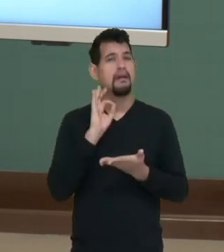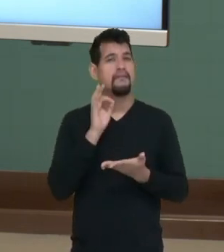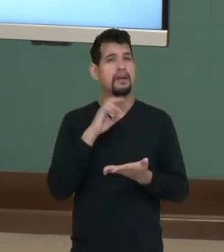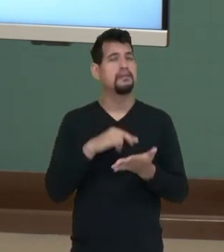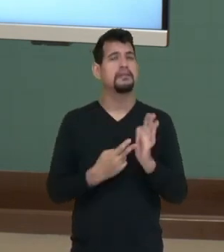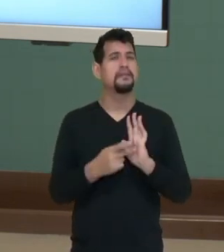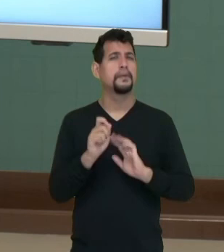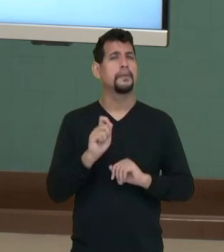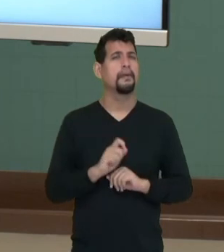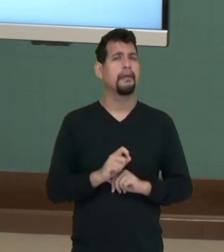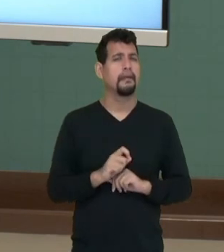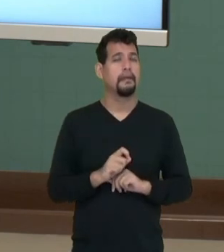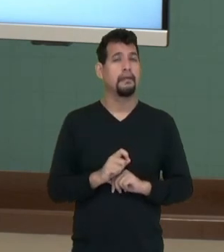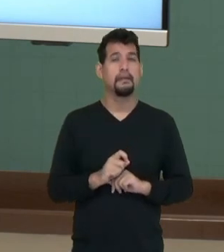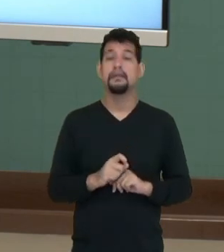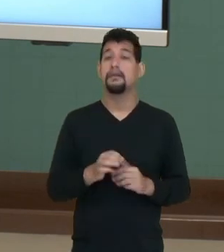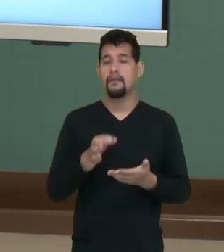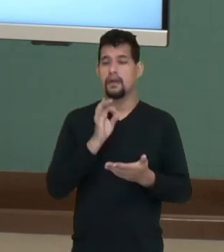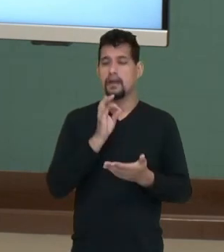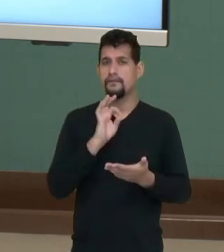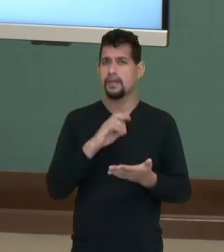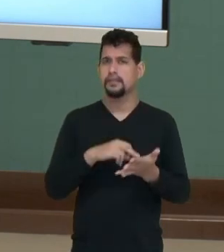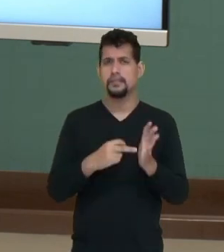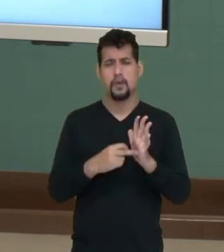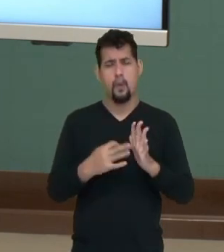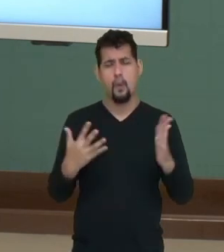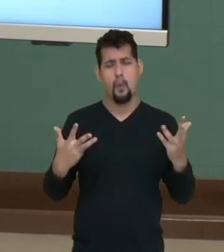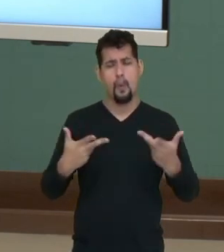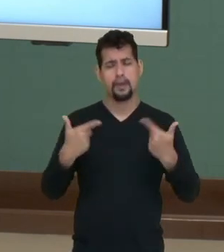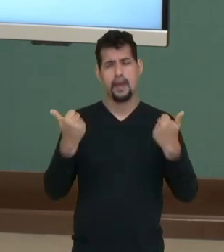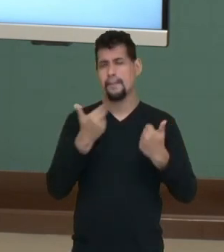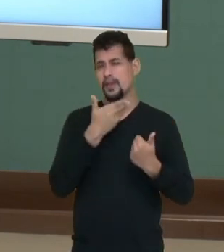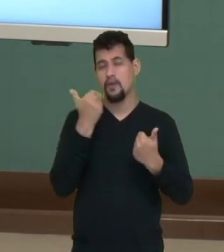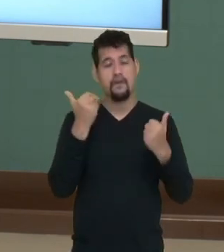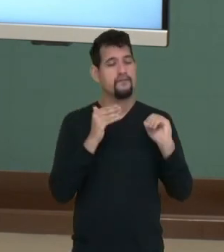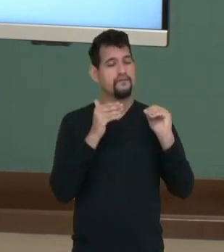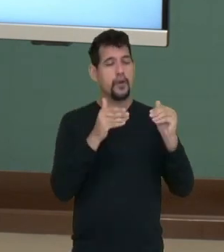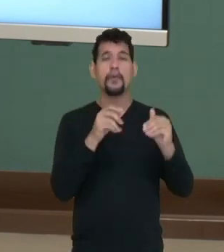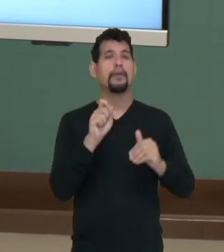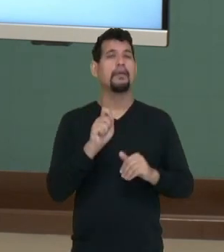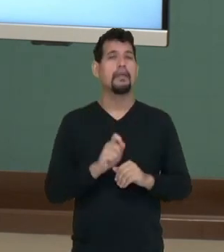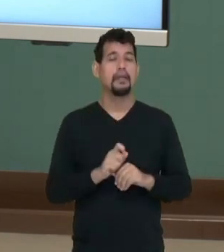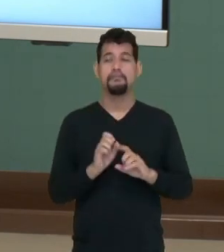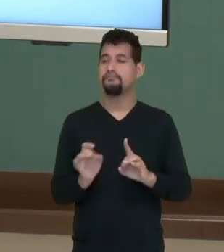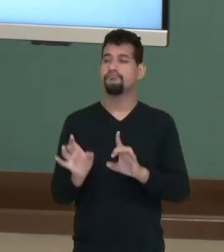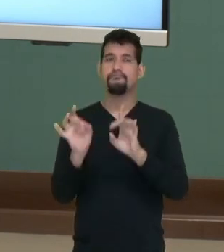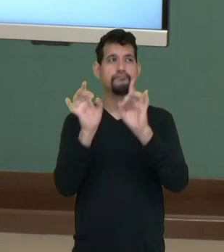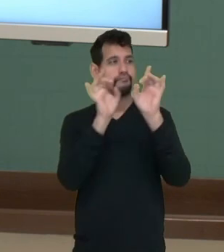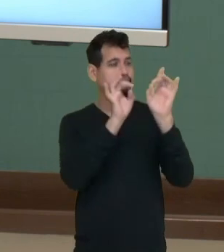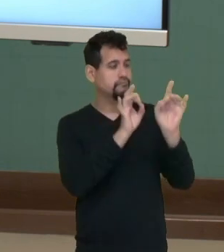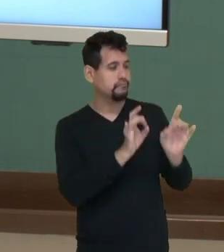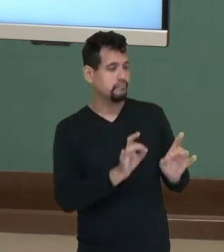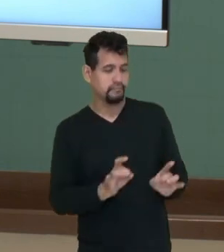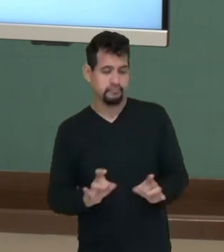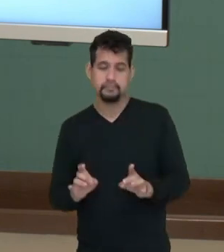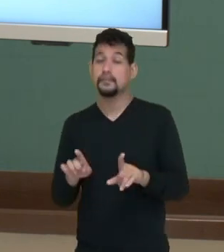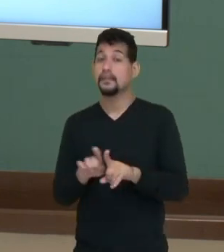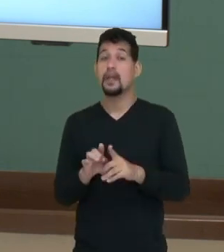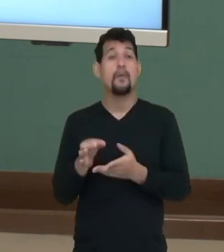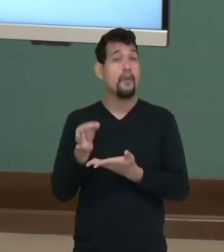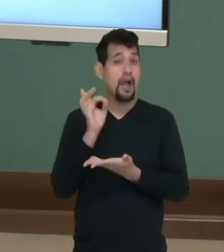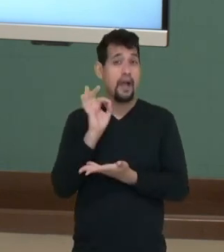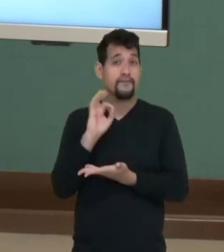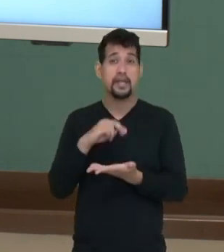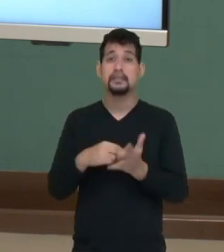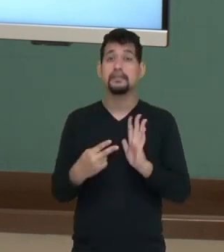está mais com a maior qualidade, né, voltado sobretudo também para exportação, e o café é